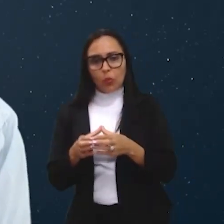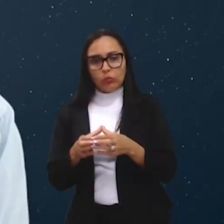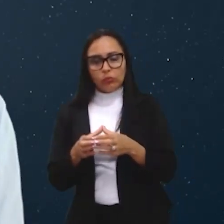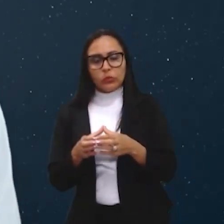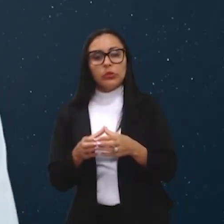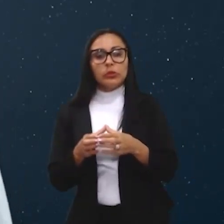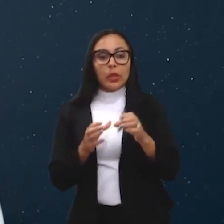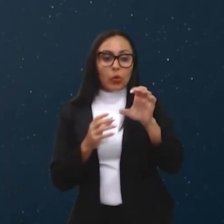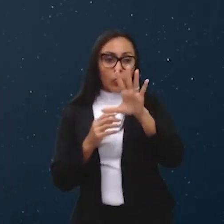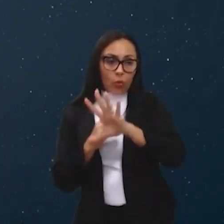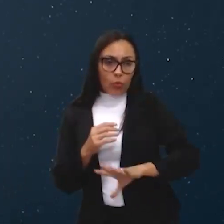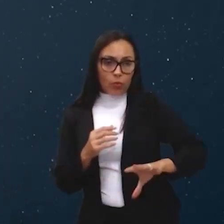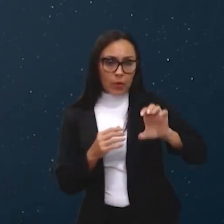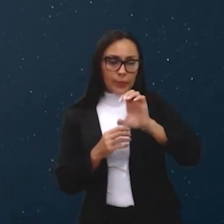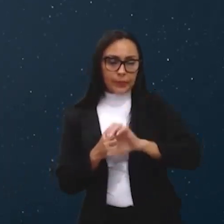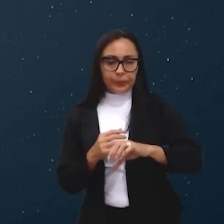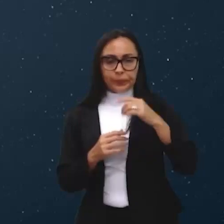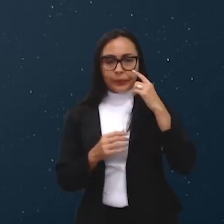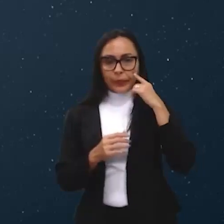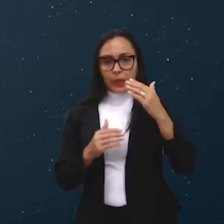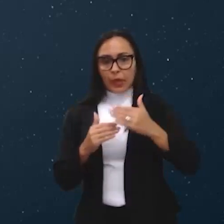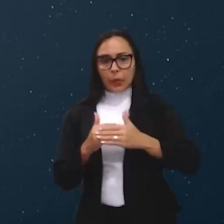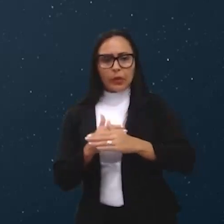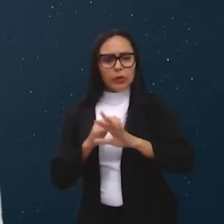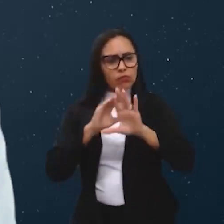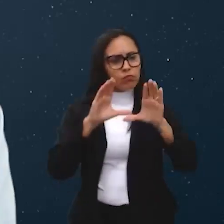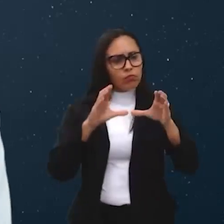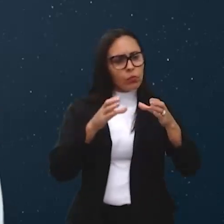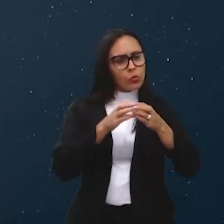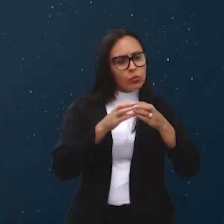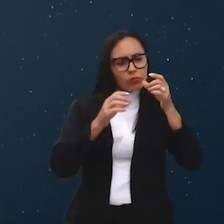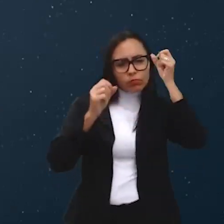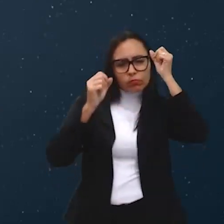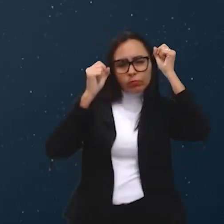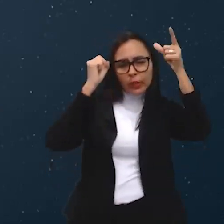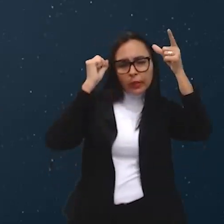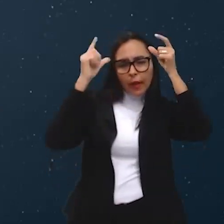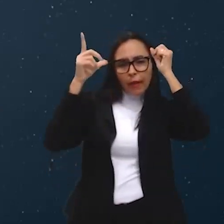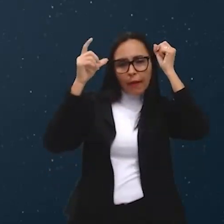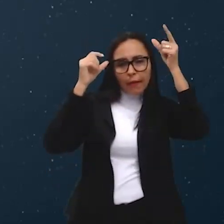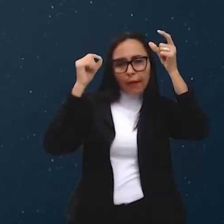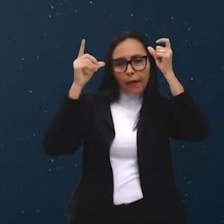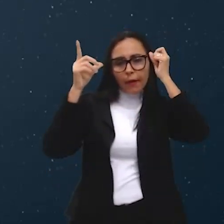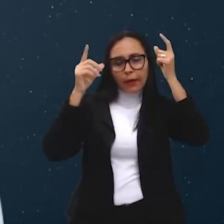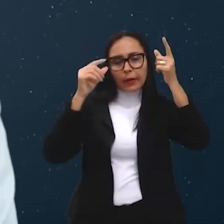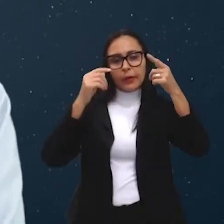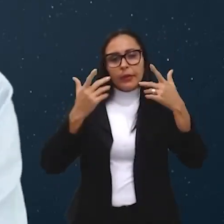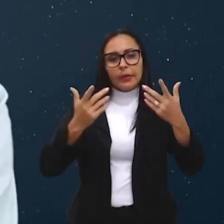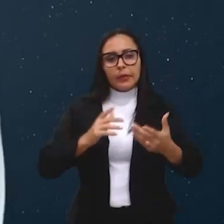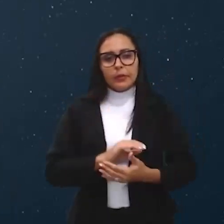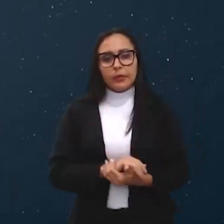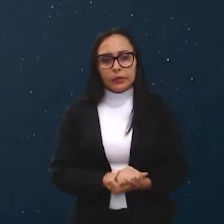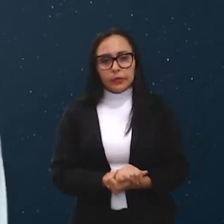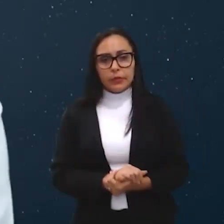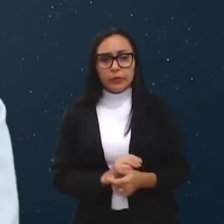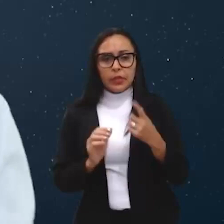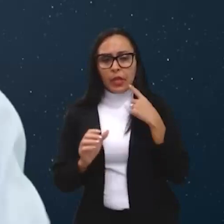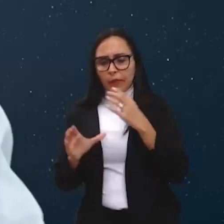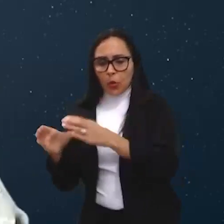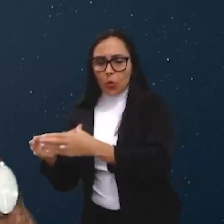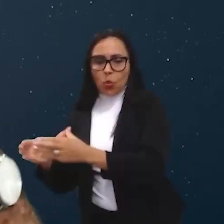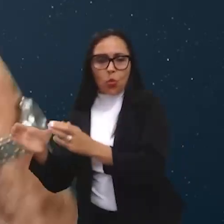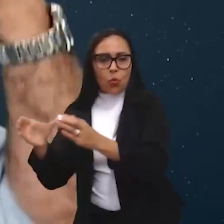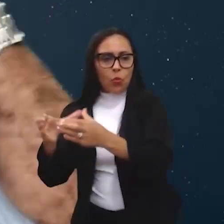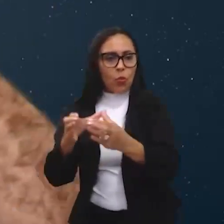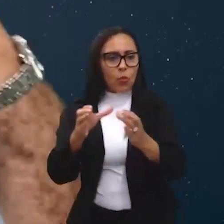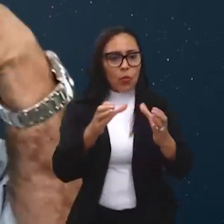na Europa, a partir de um conjunto de ideias, né, um ideário estético, houve grupos divergentes, quer dizer,